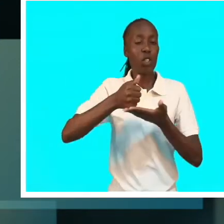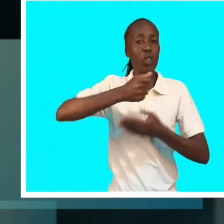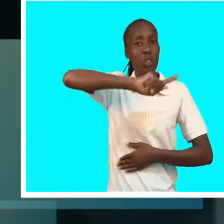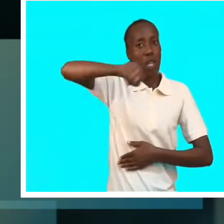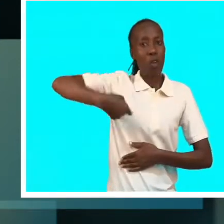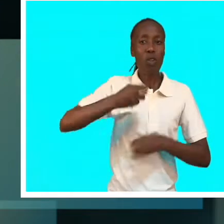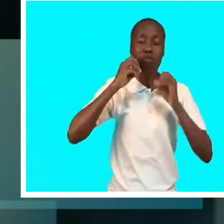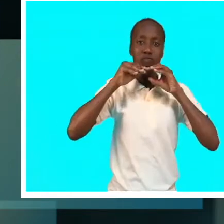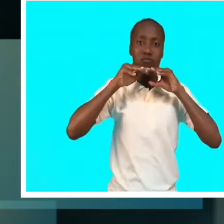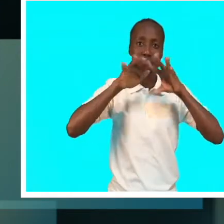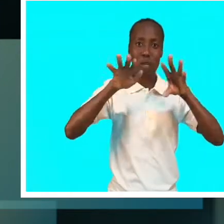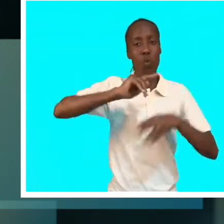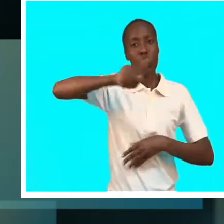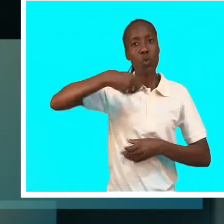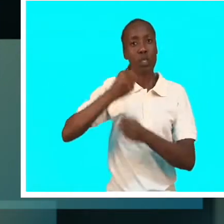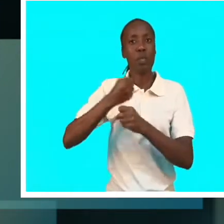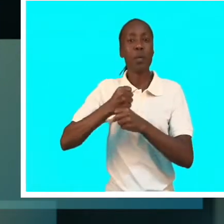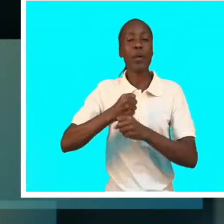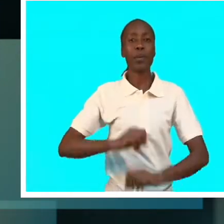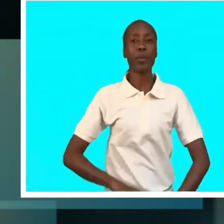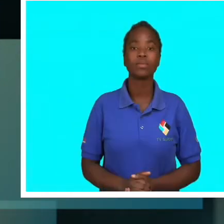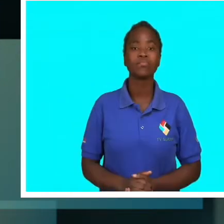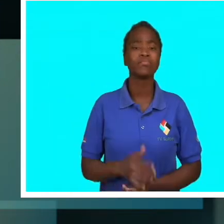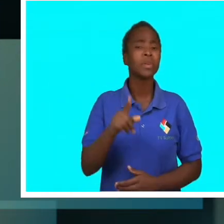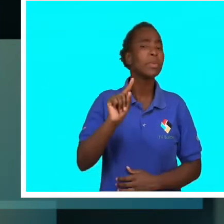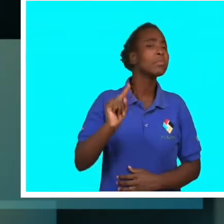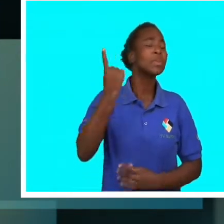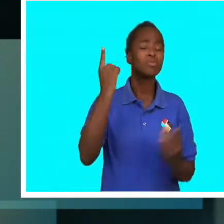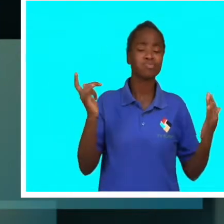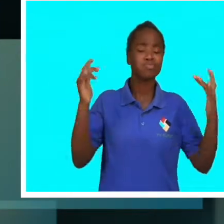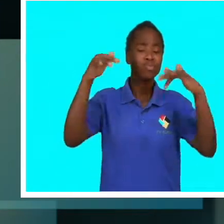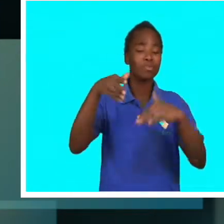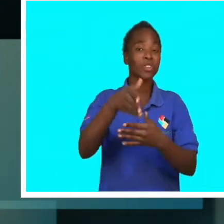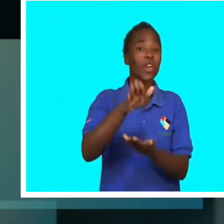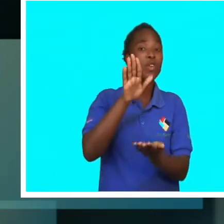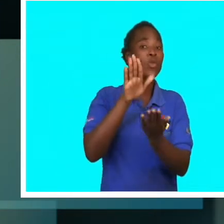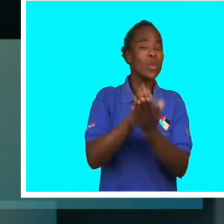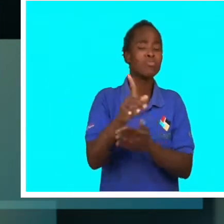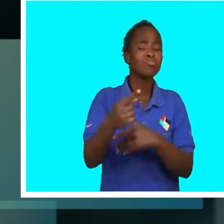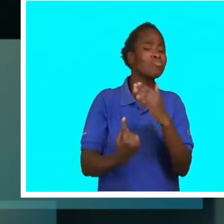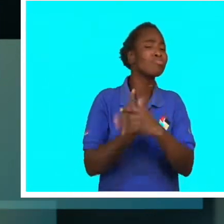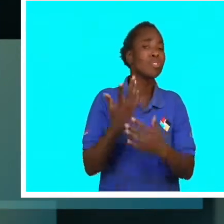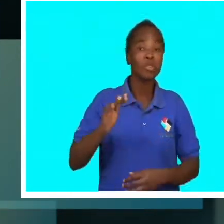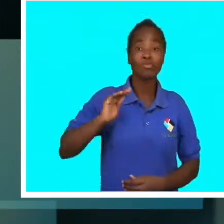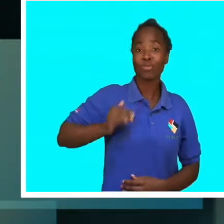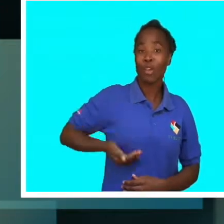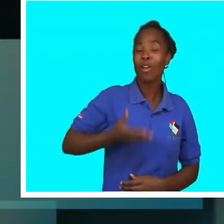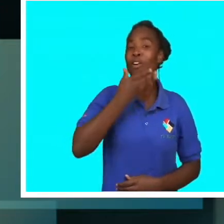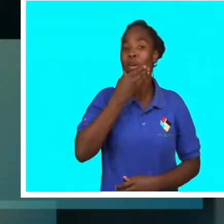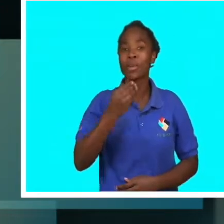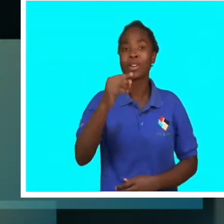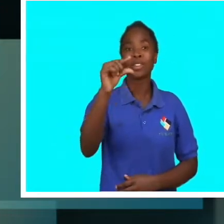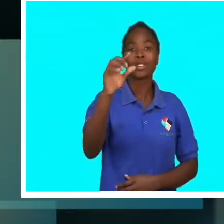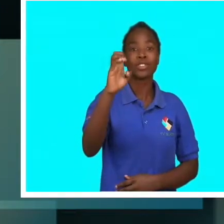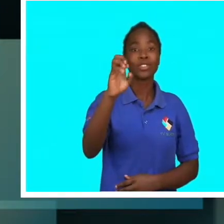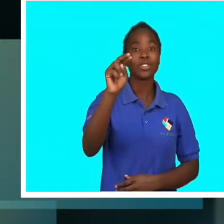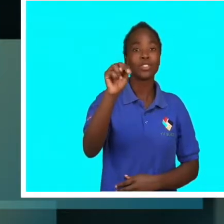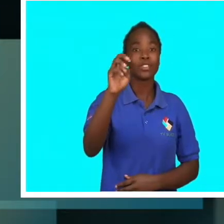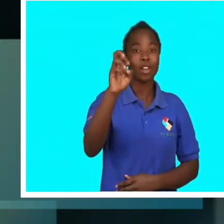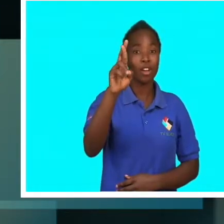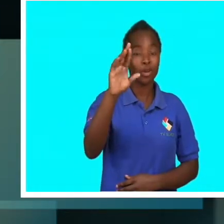social que nos ajudam a divulgar aquilo que estamos a fazer. Este é o primeiro evento do gênero que